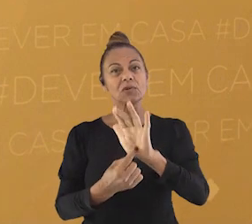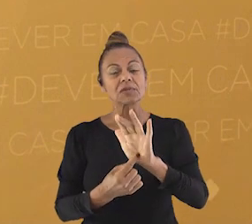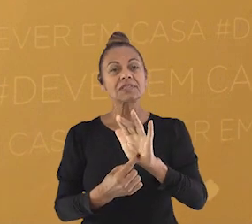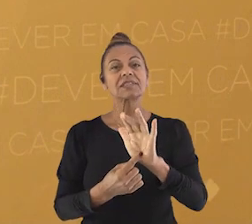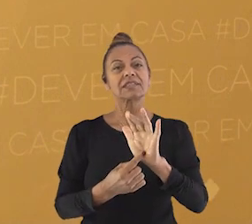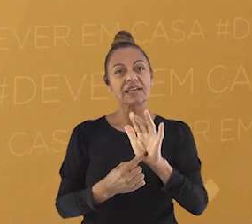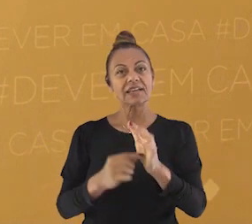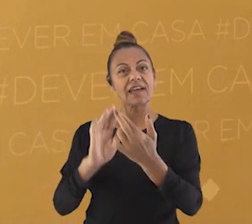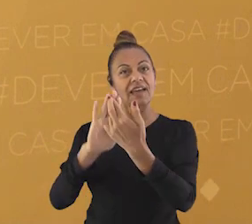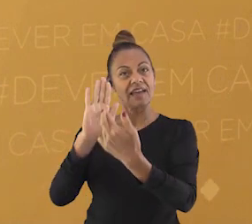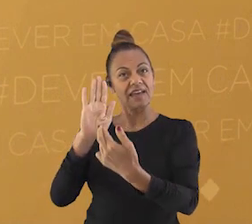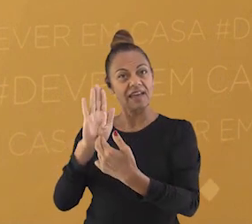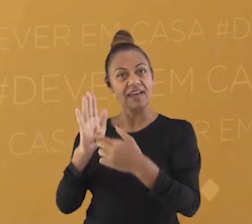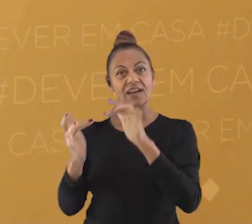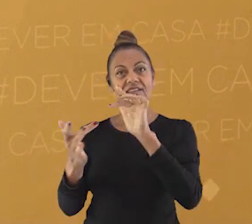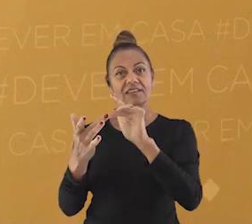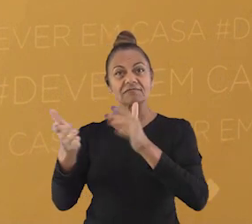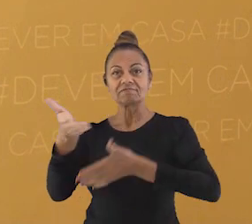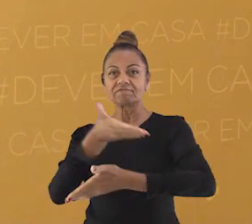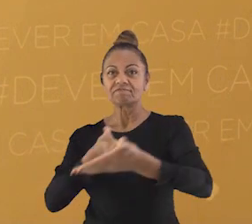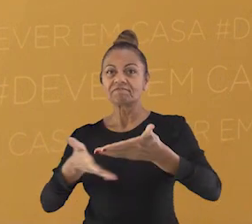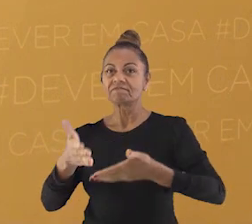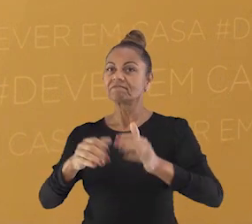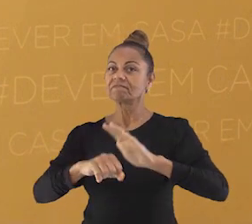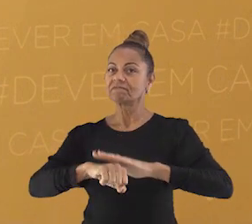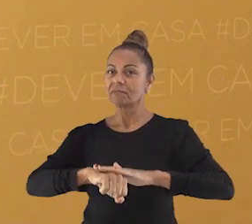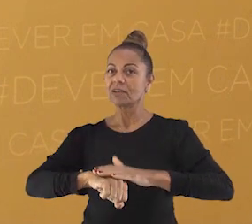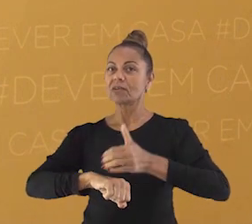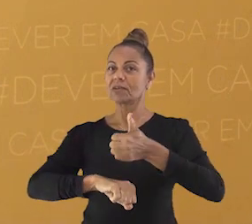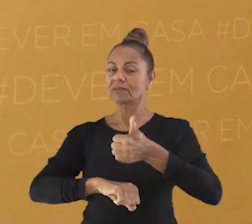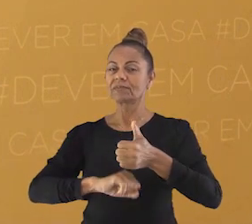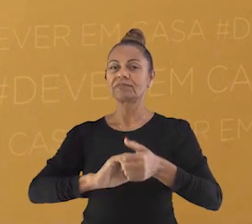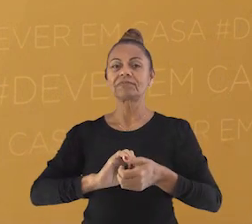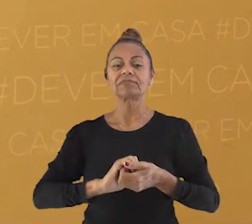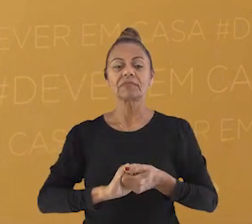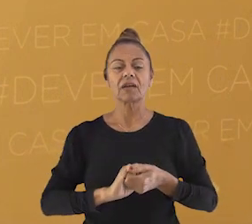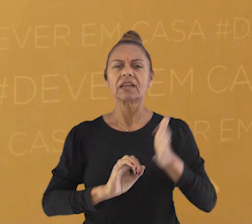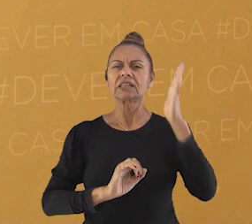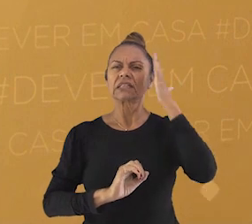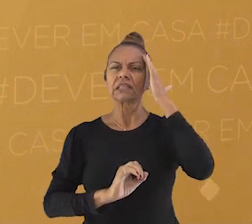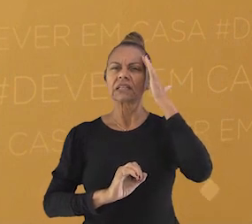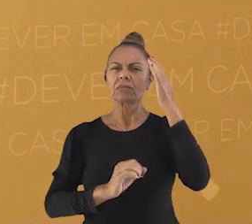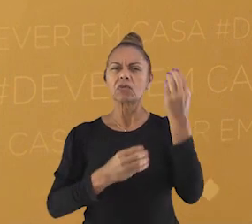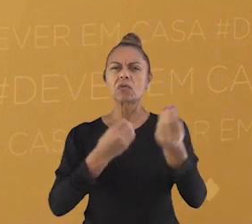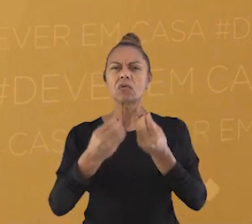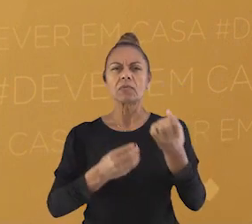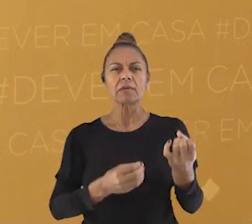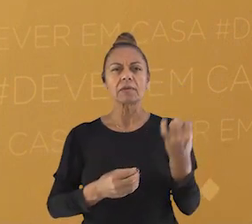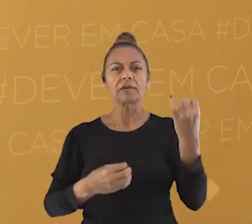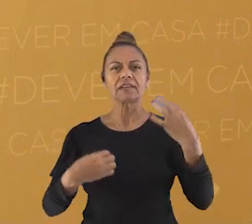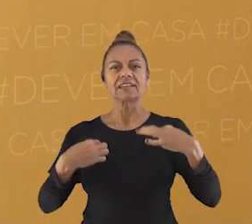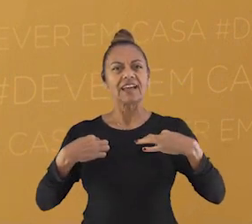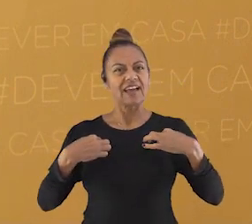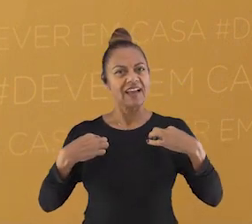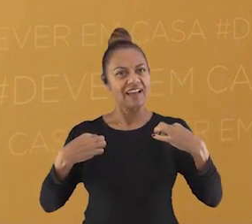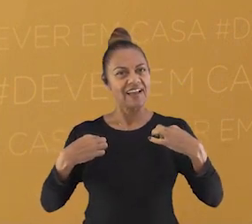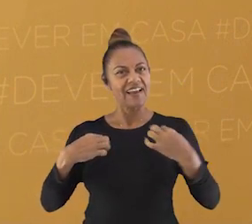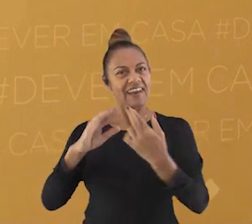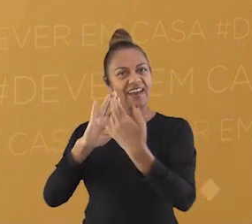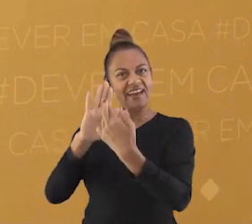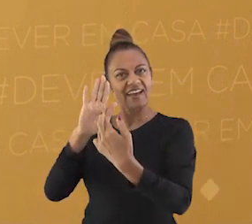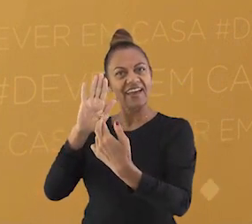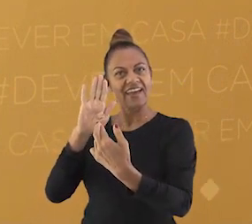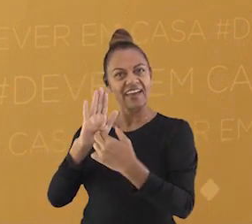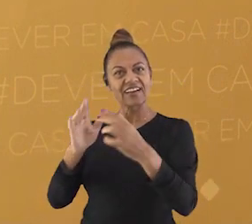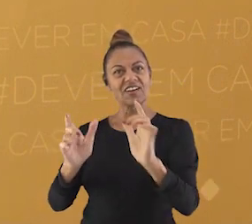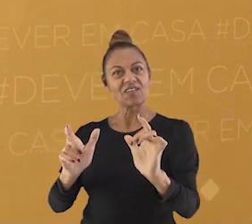hoje diversos exemplos de regras para um melhor convívio com as pessoas que convivem à nossa volta. E entendemos